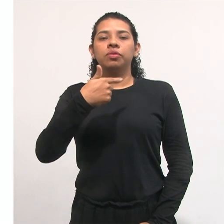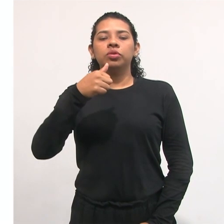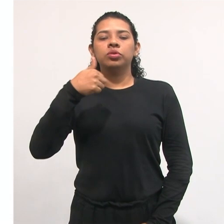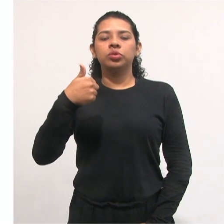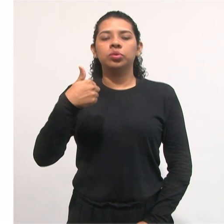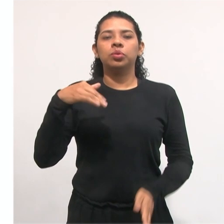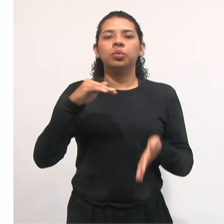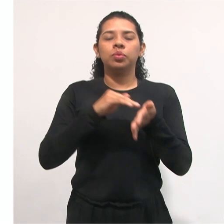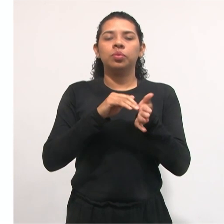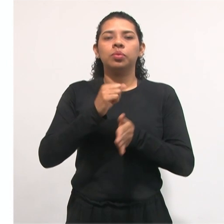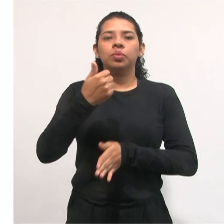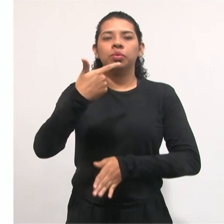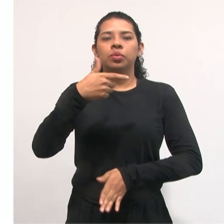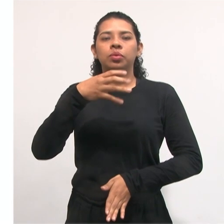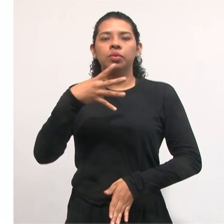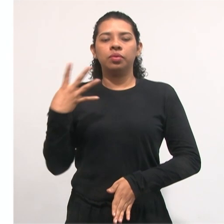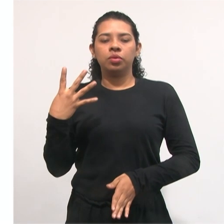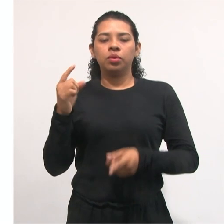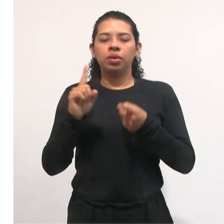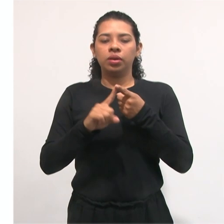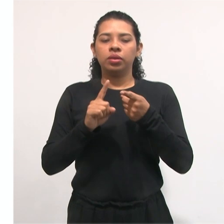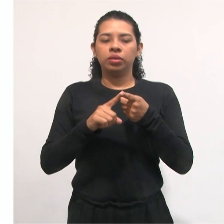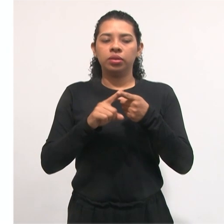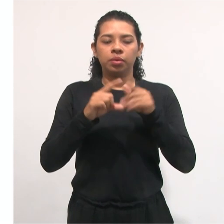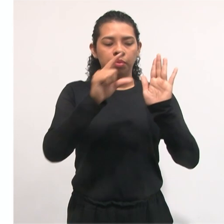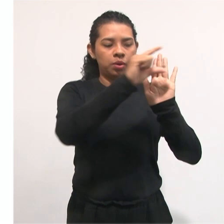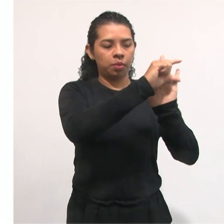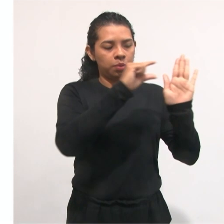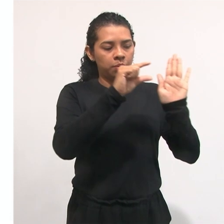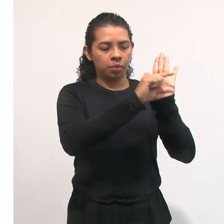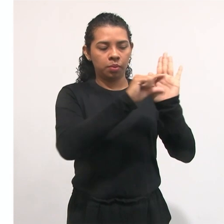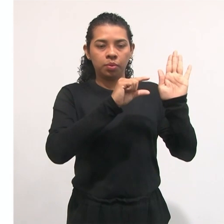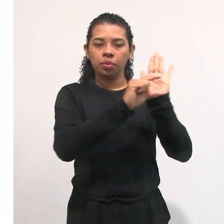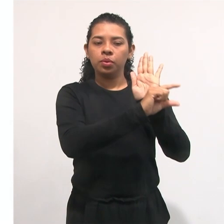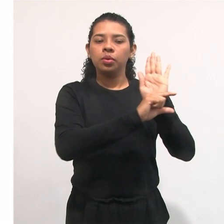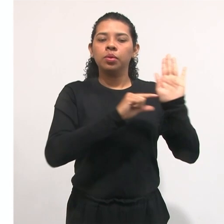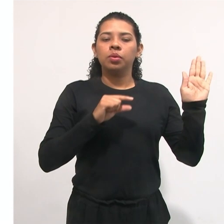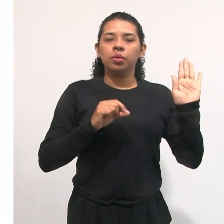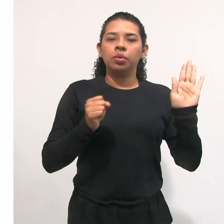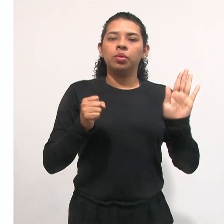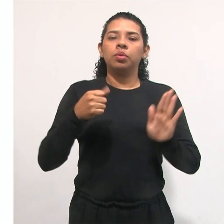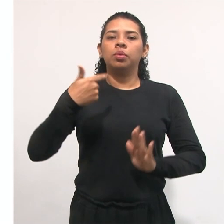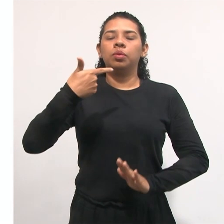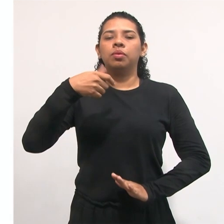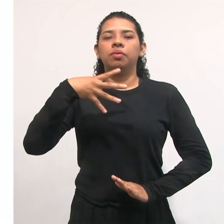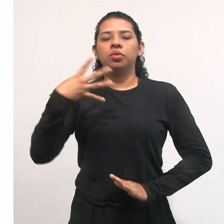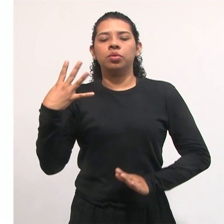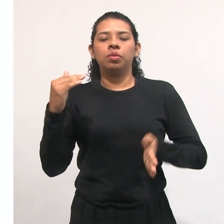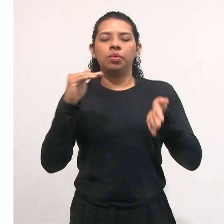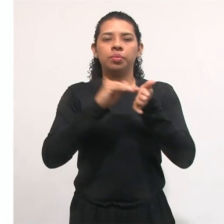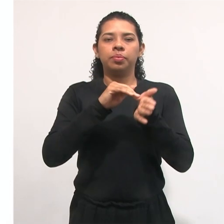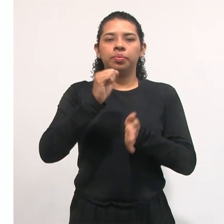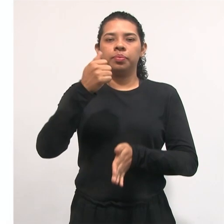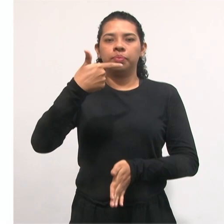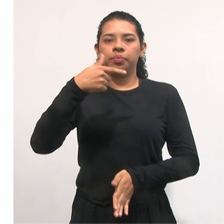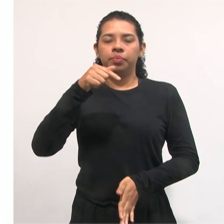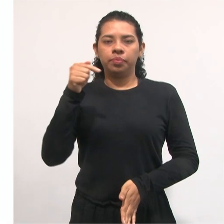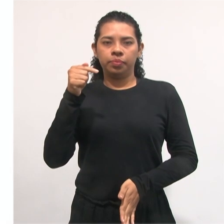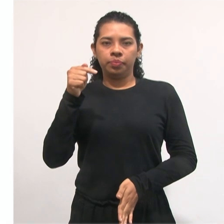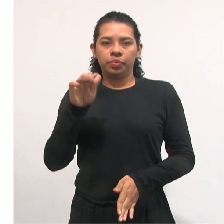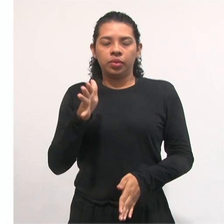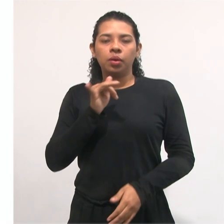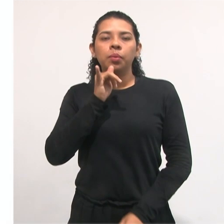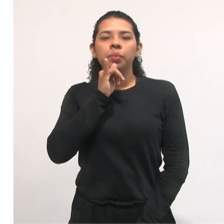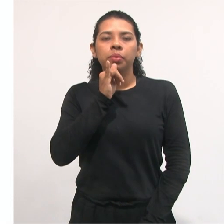classe, que vai valores de 33 até 36. Cada linha é uma classe de valores. Nessa